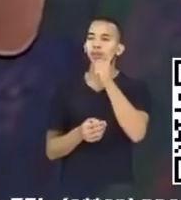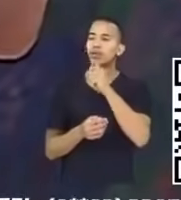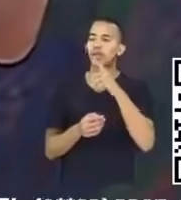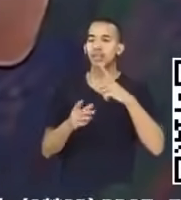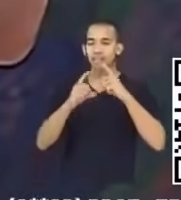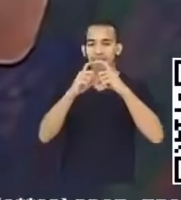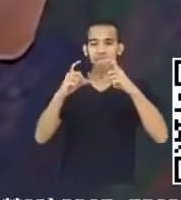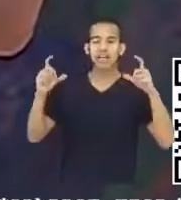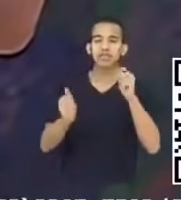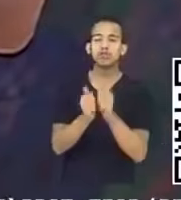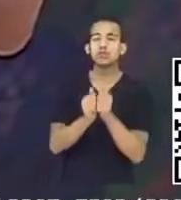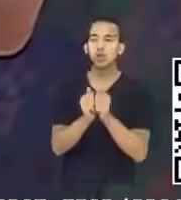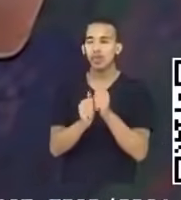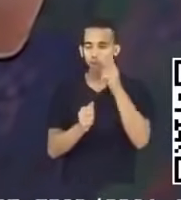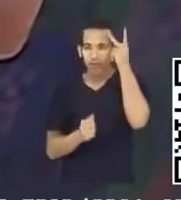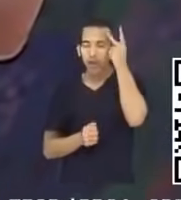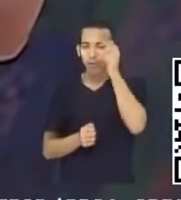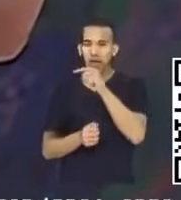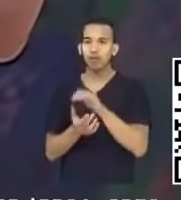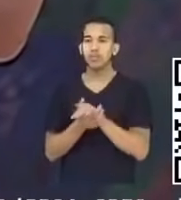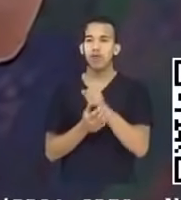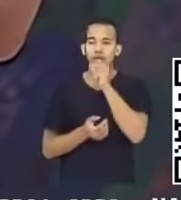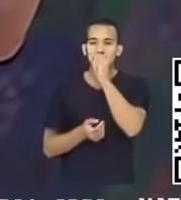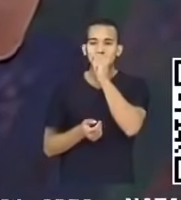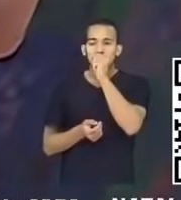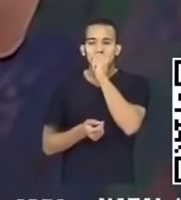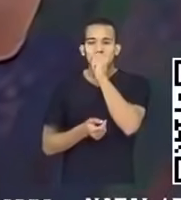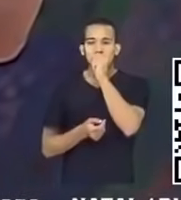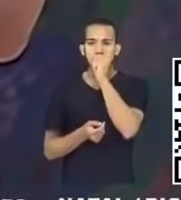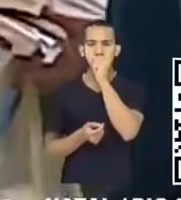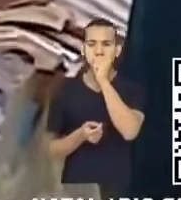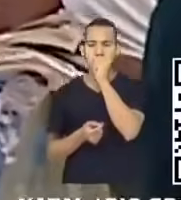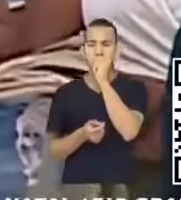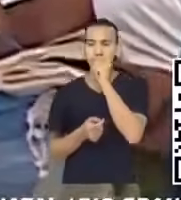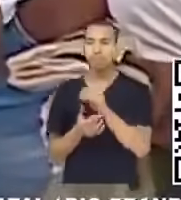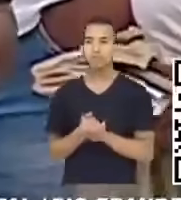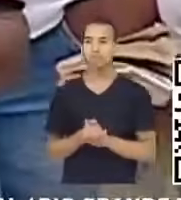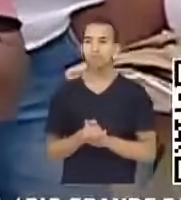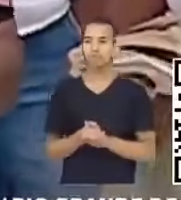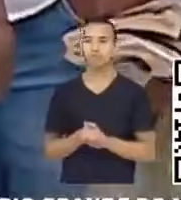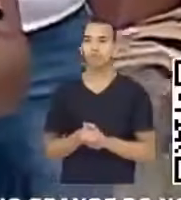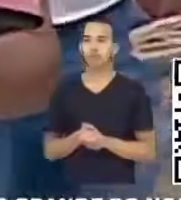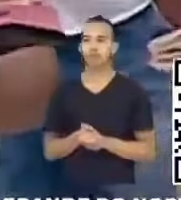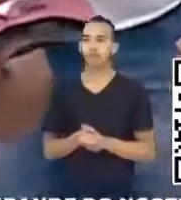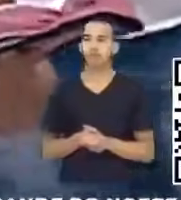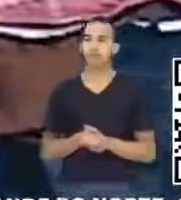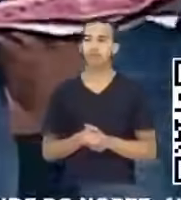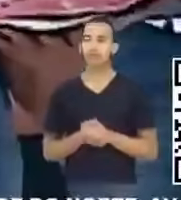do jogador do São Paulo o jogador não o